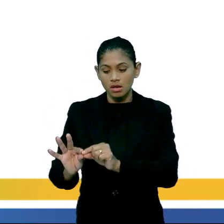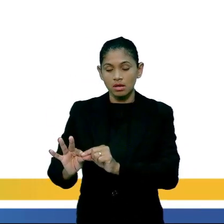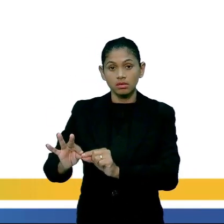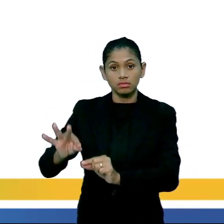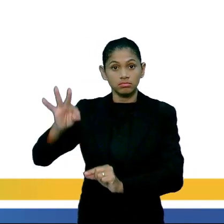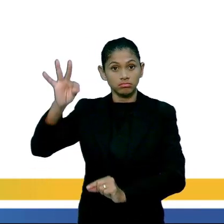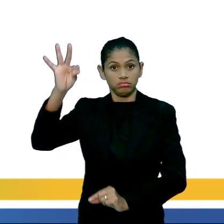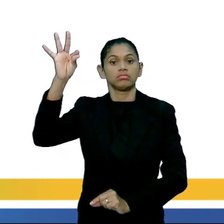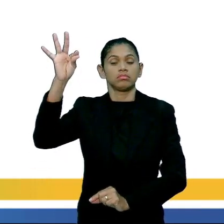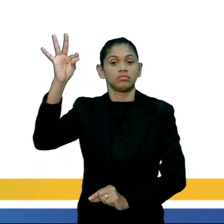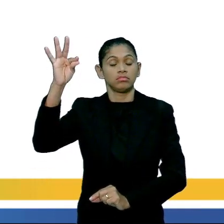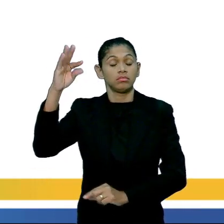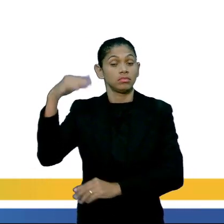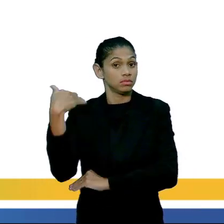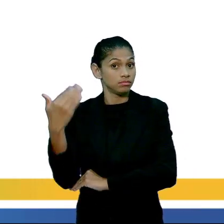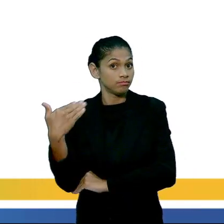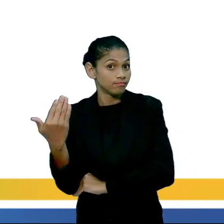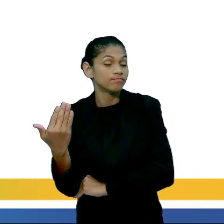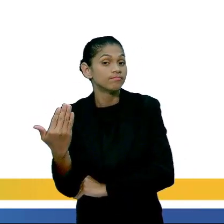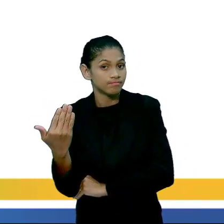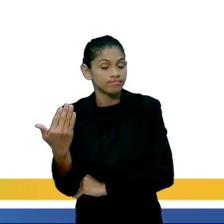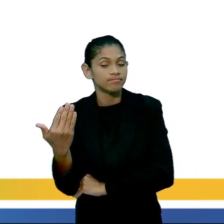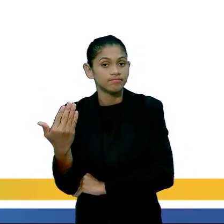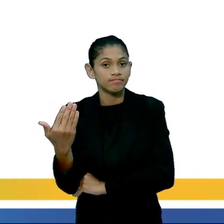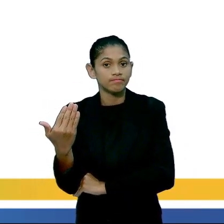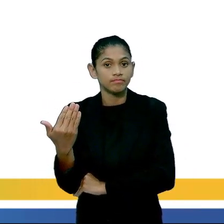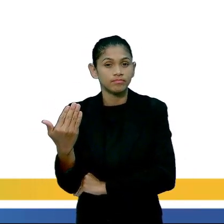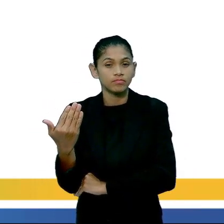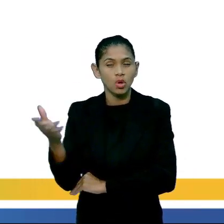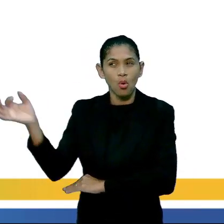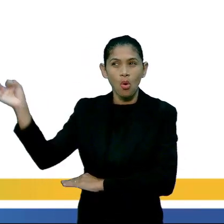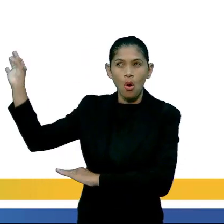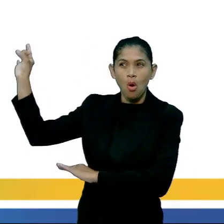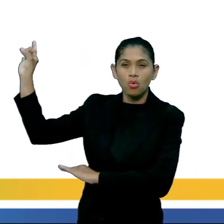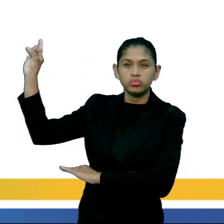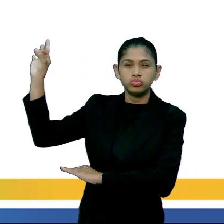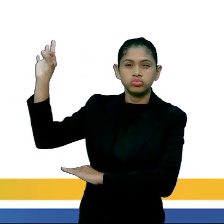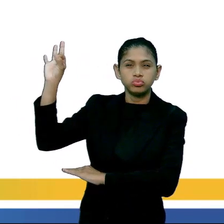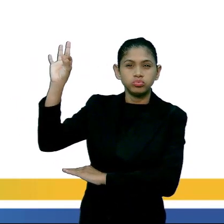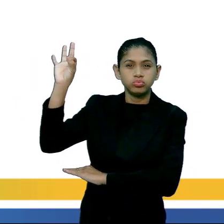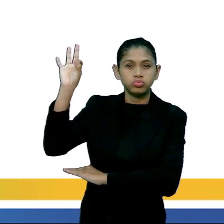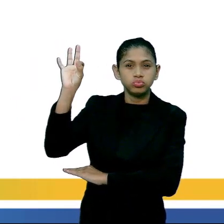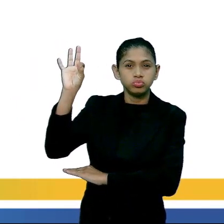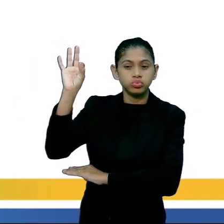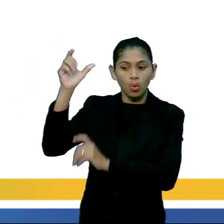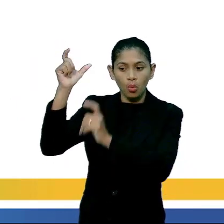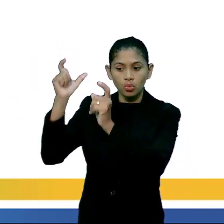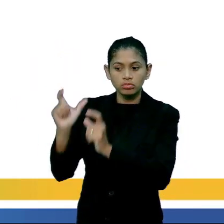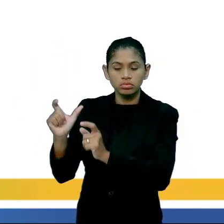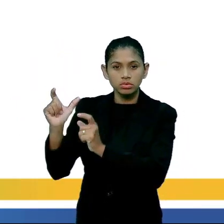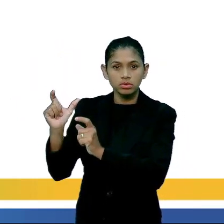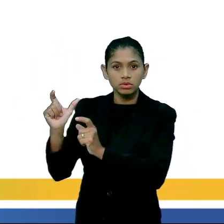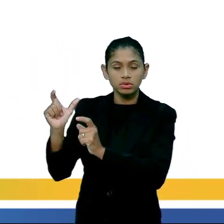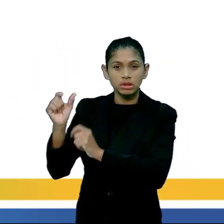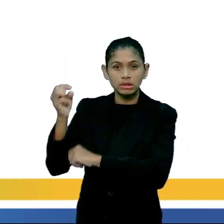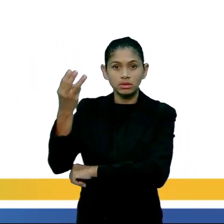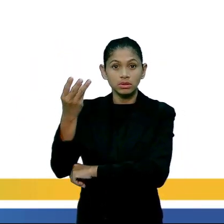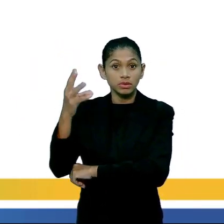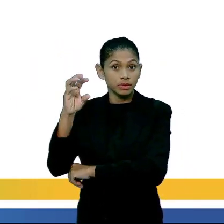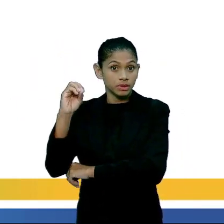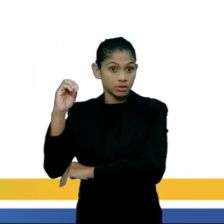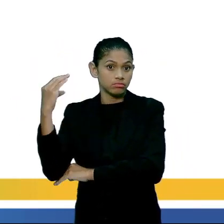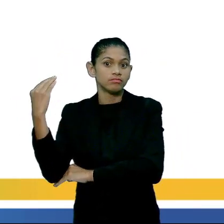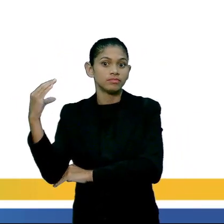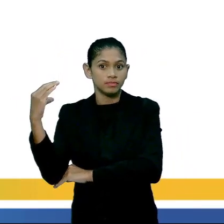que, quando os raios estiverem numa posição de 30 graus, gere